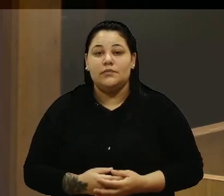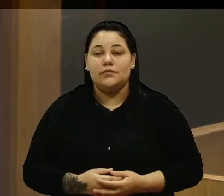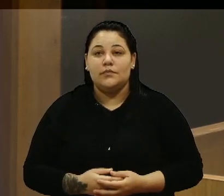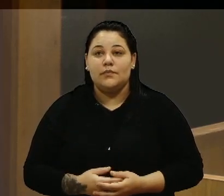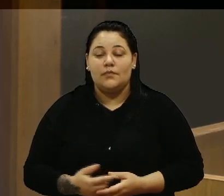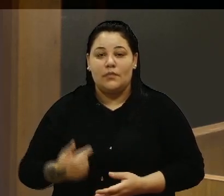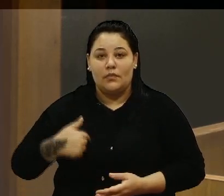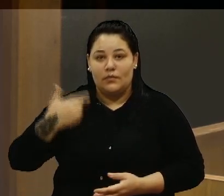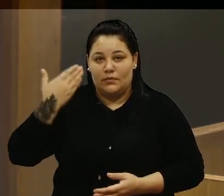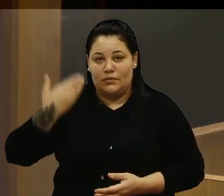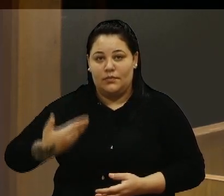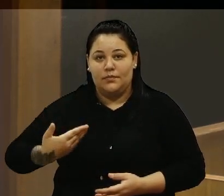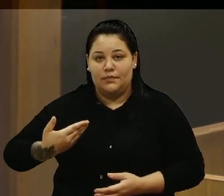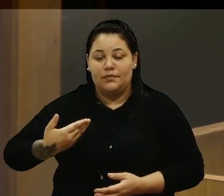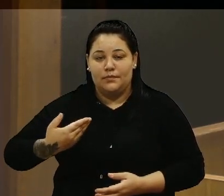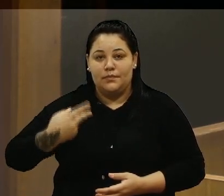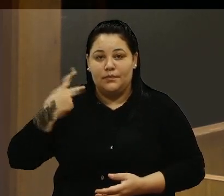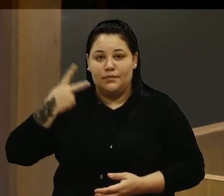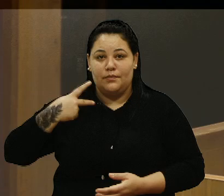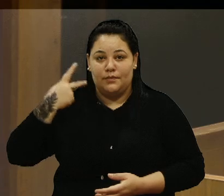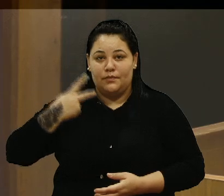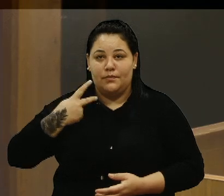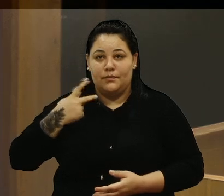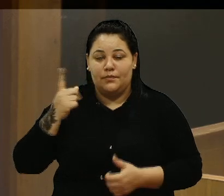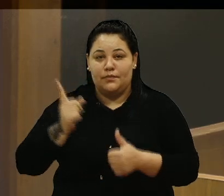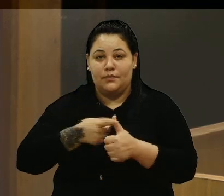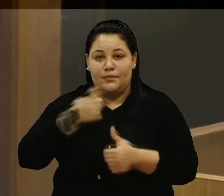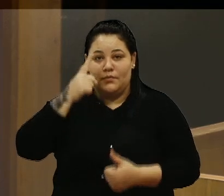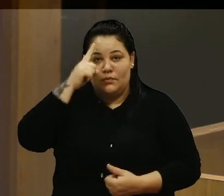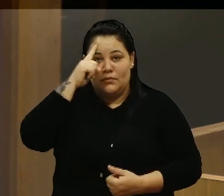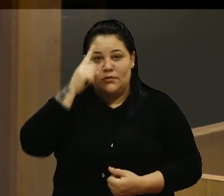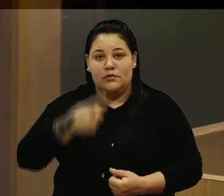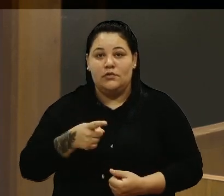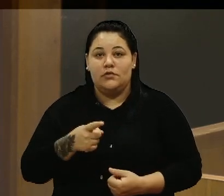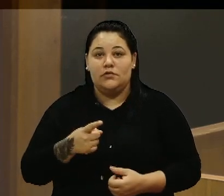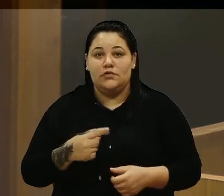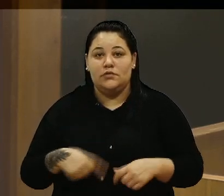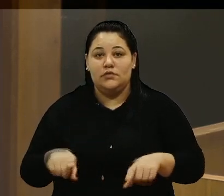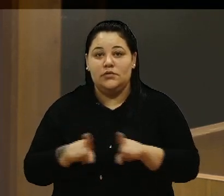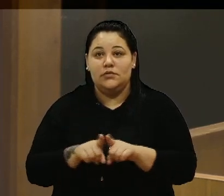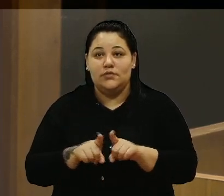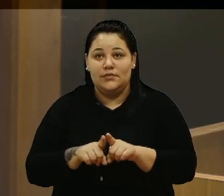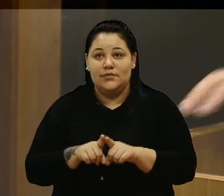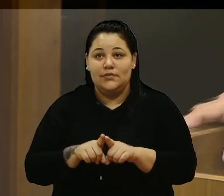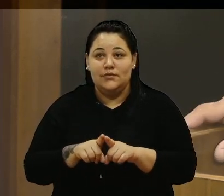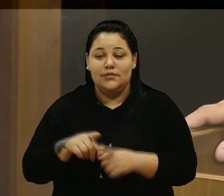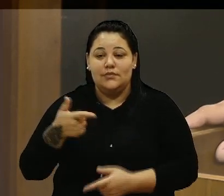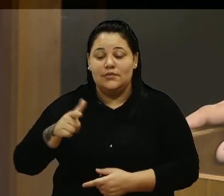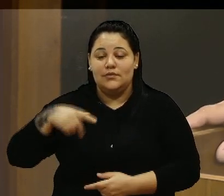este vereador de primeiro mandato, um vereador sem experiência,